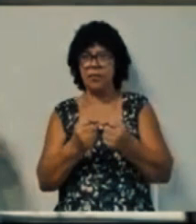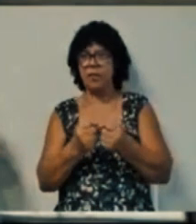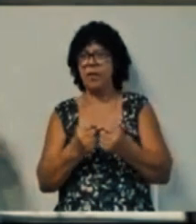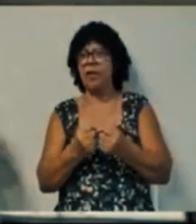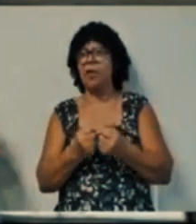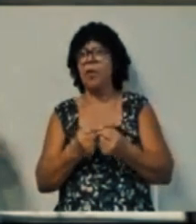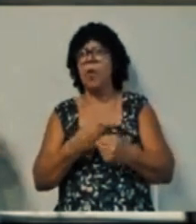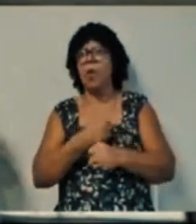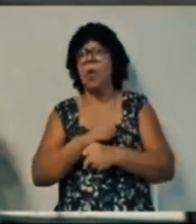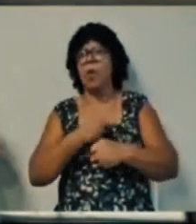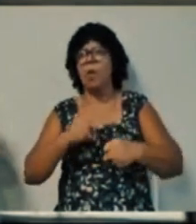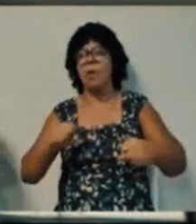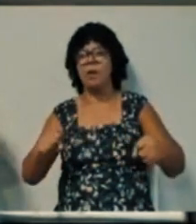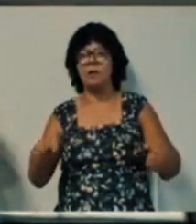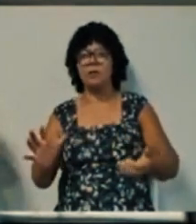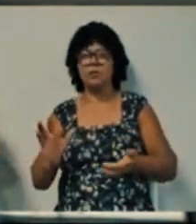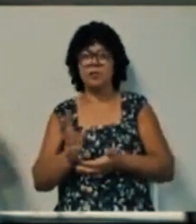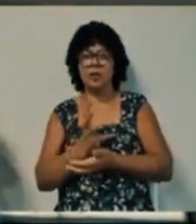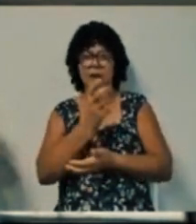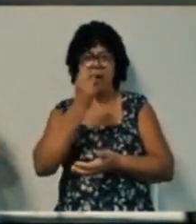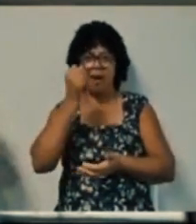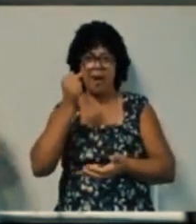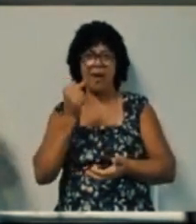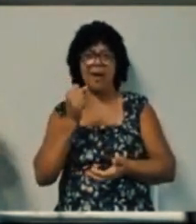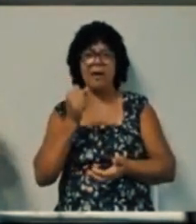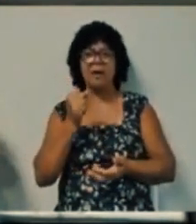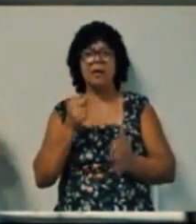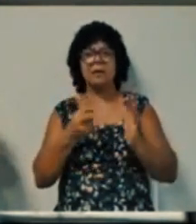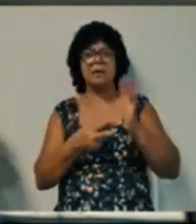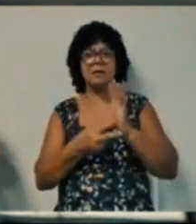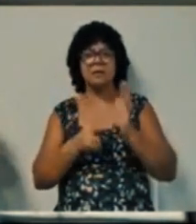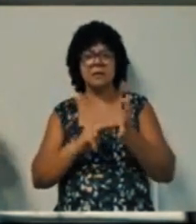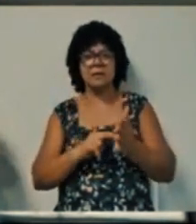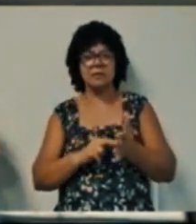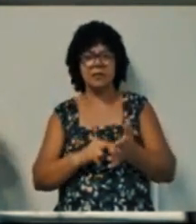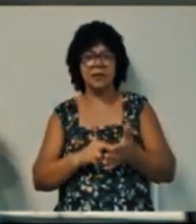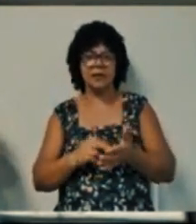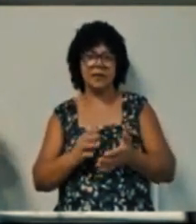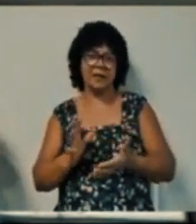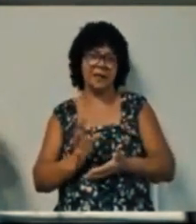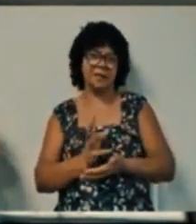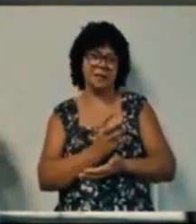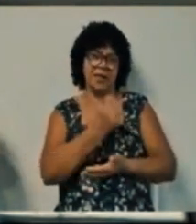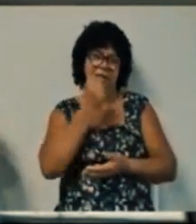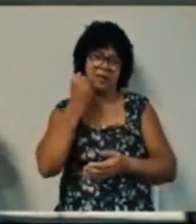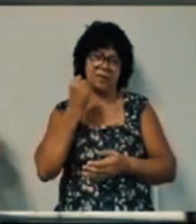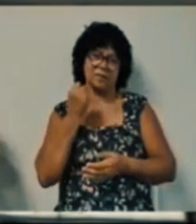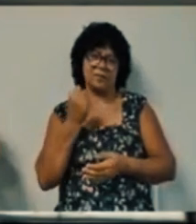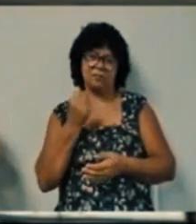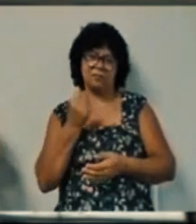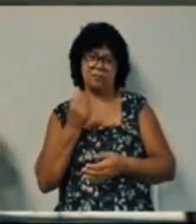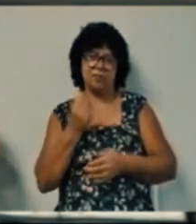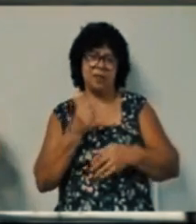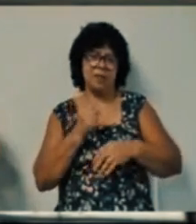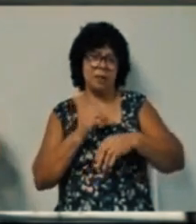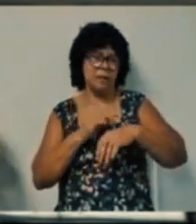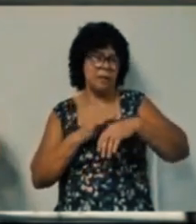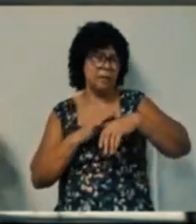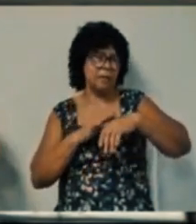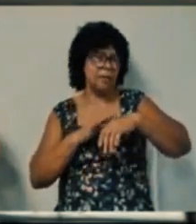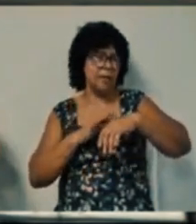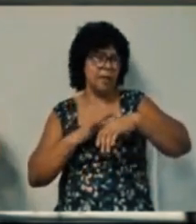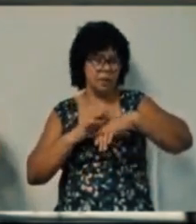o milagre da salvação. A enfermidade, quando você é curado, ela te dá só mais alguns anos de